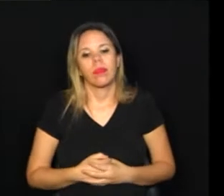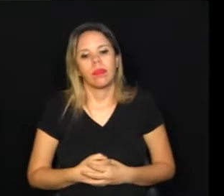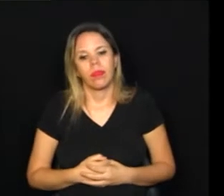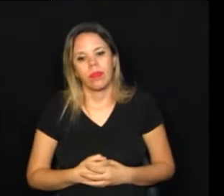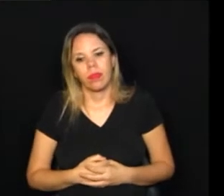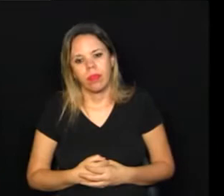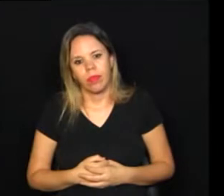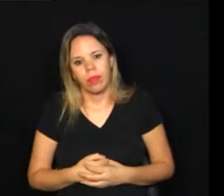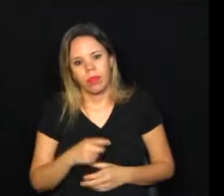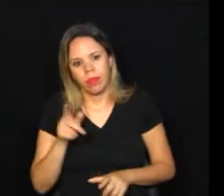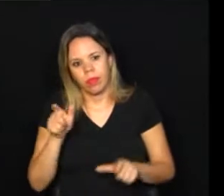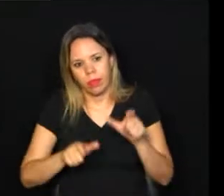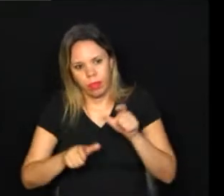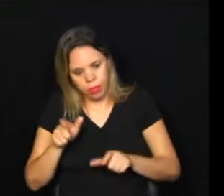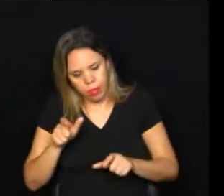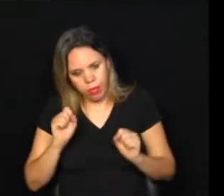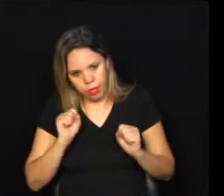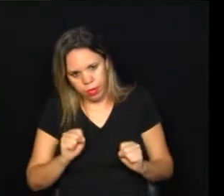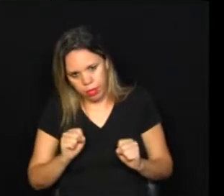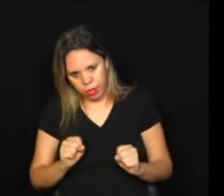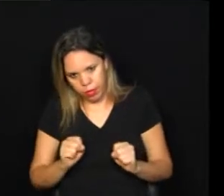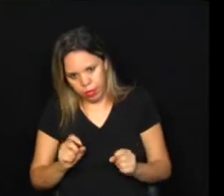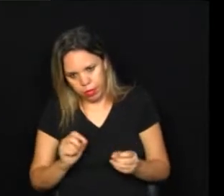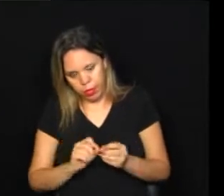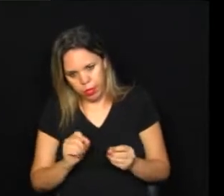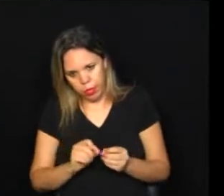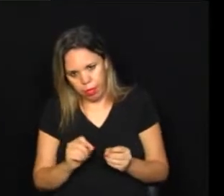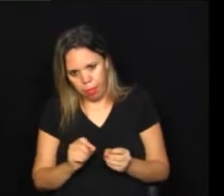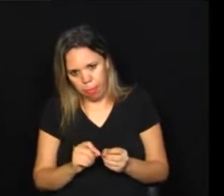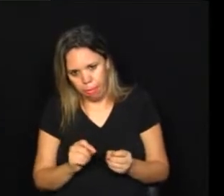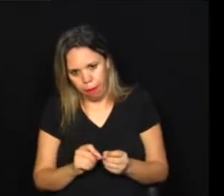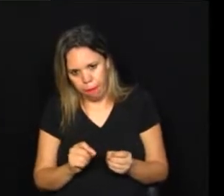possível que essas pessoas façam aí